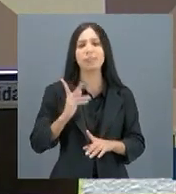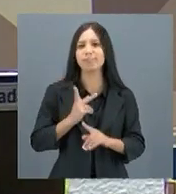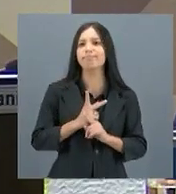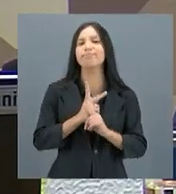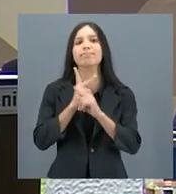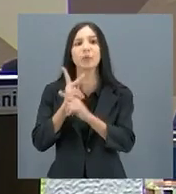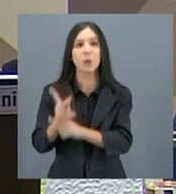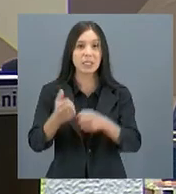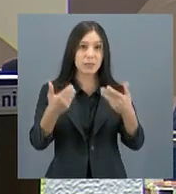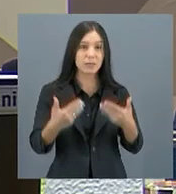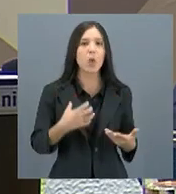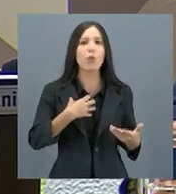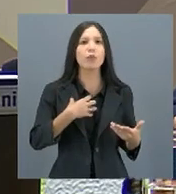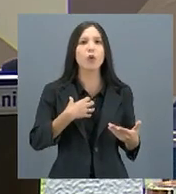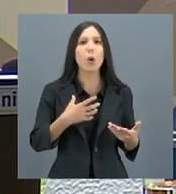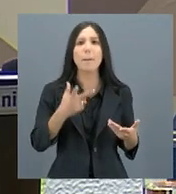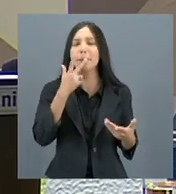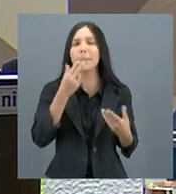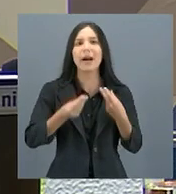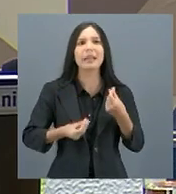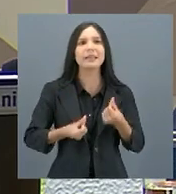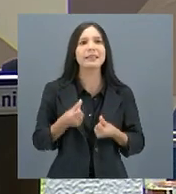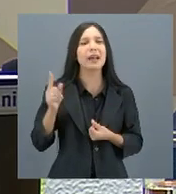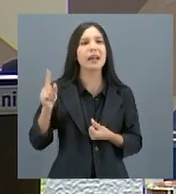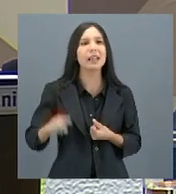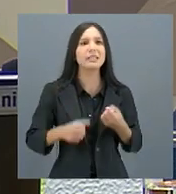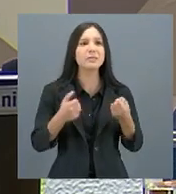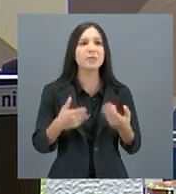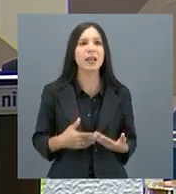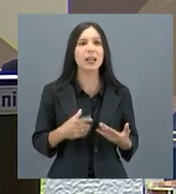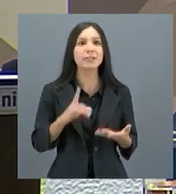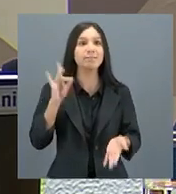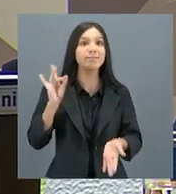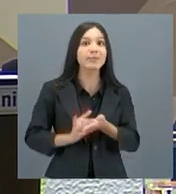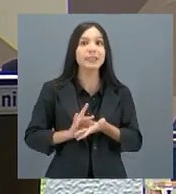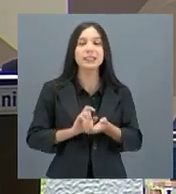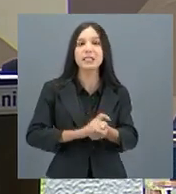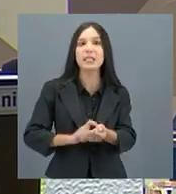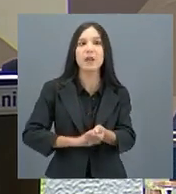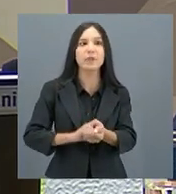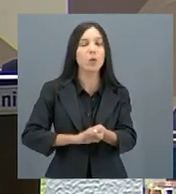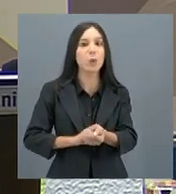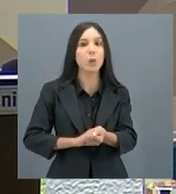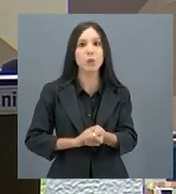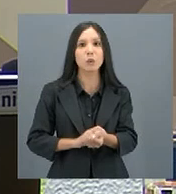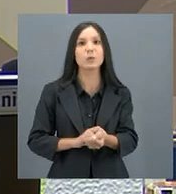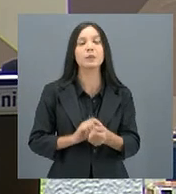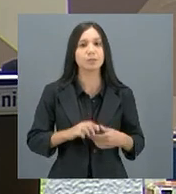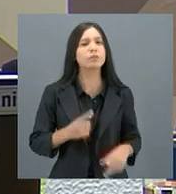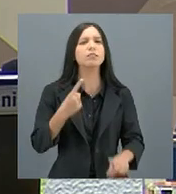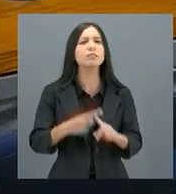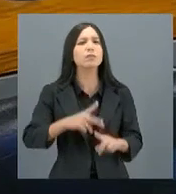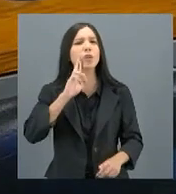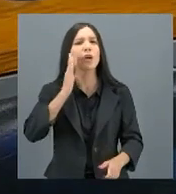Ele falava de uma forma não linear, ele falava de uma forma de quem realmente estava muito nervoso. E por que o